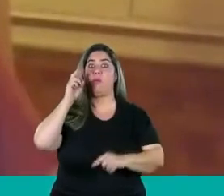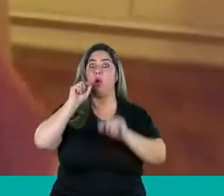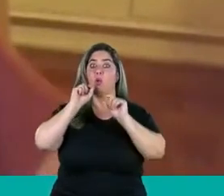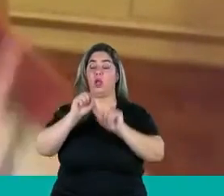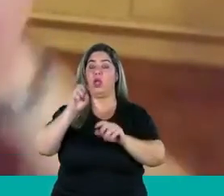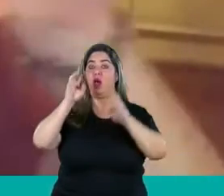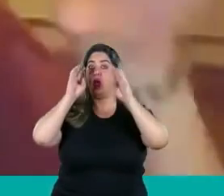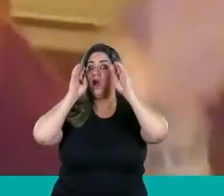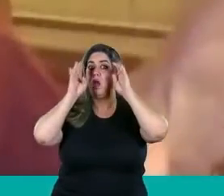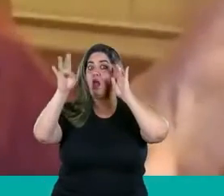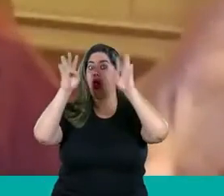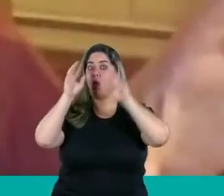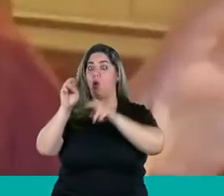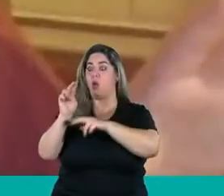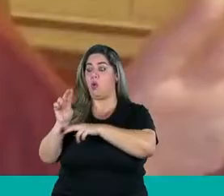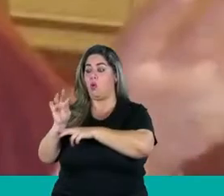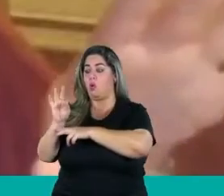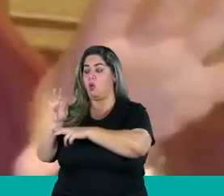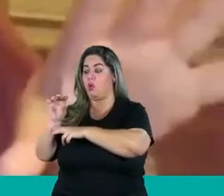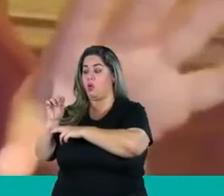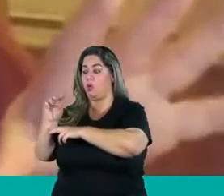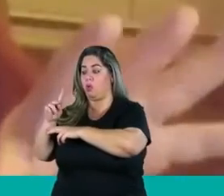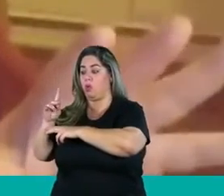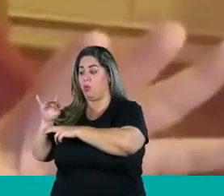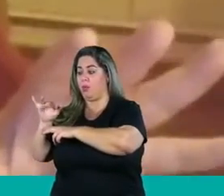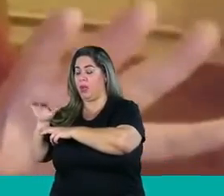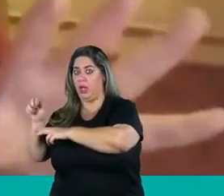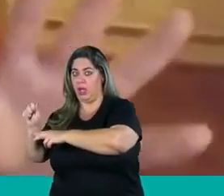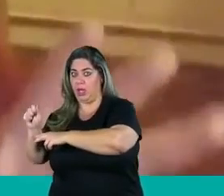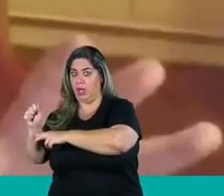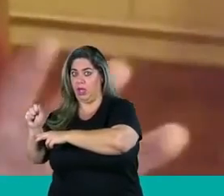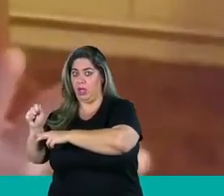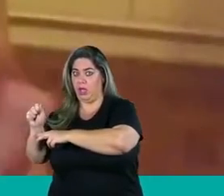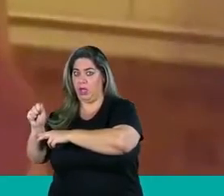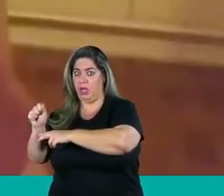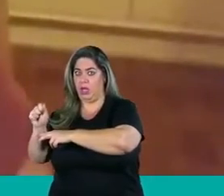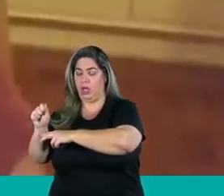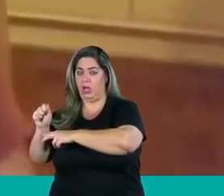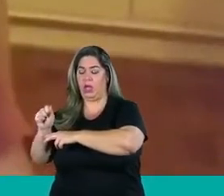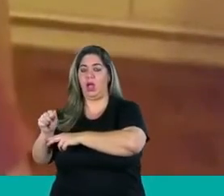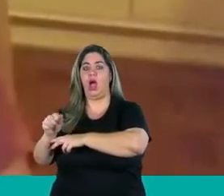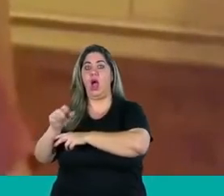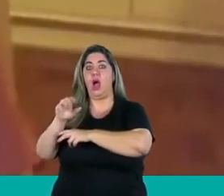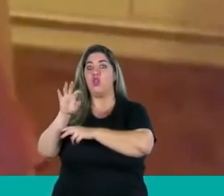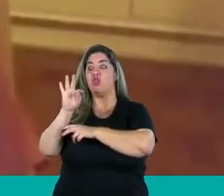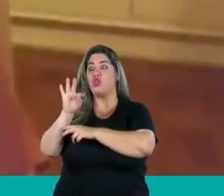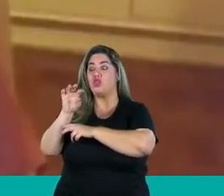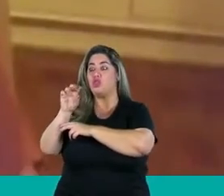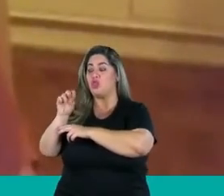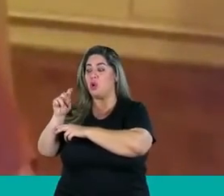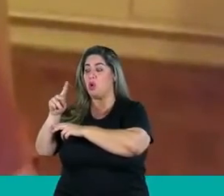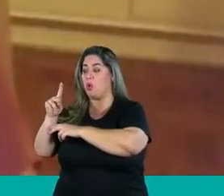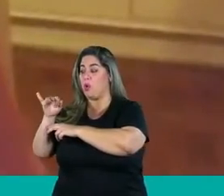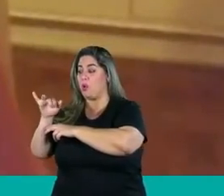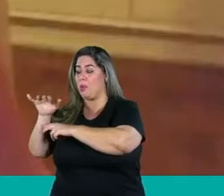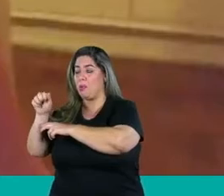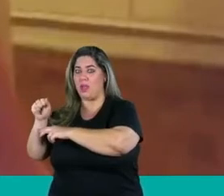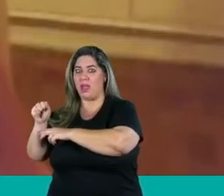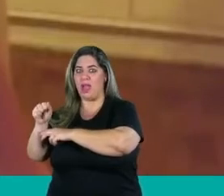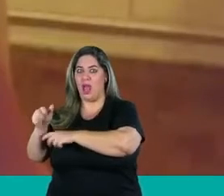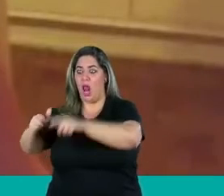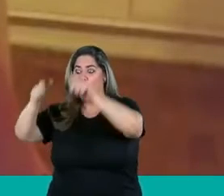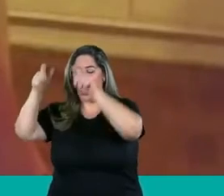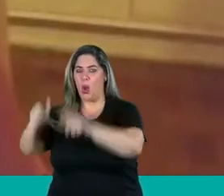aí que utopia quer dizer unão, topia, lugar. Então, o que não tem lugar no presente, o que